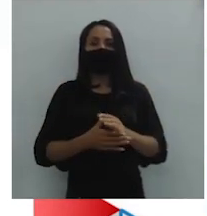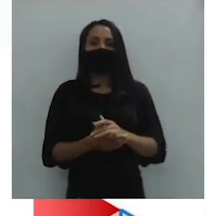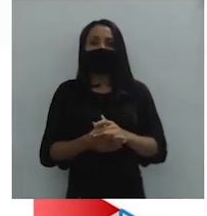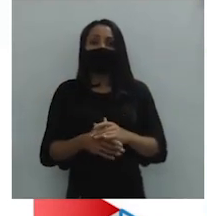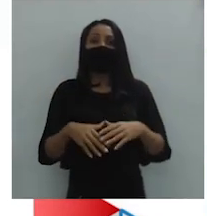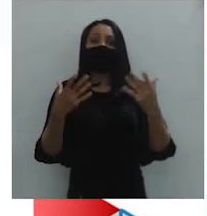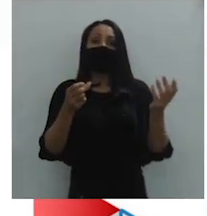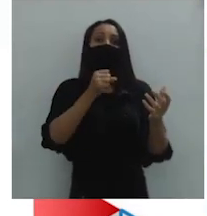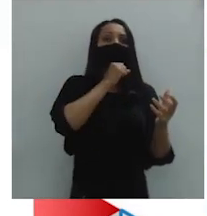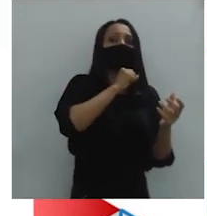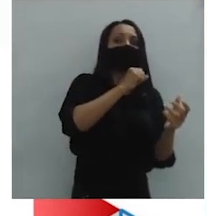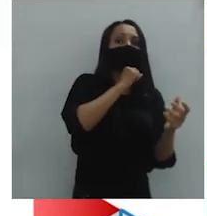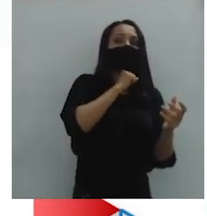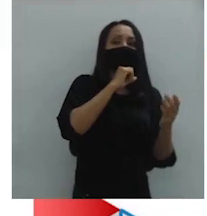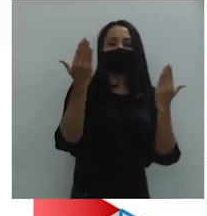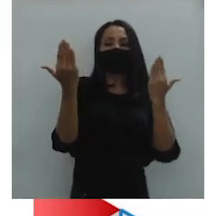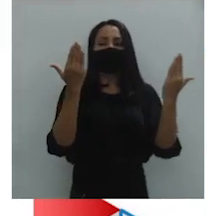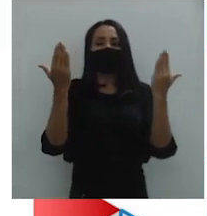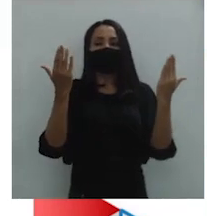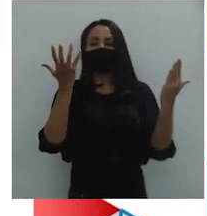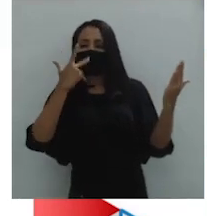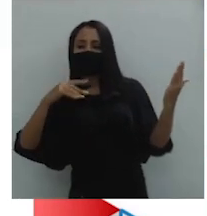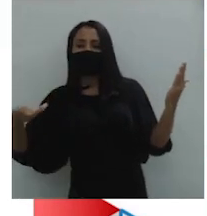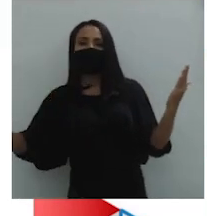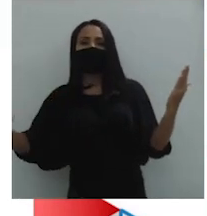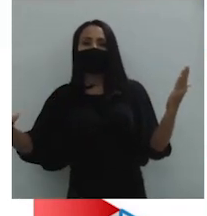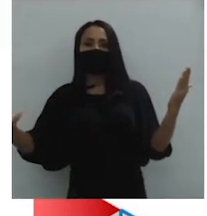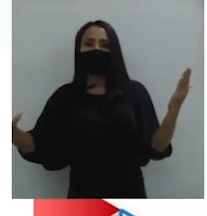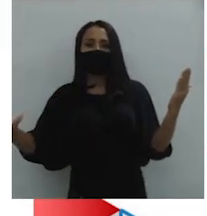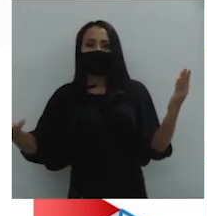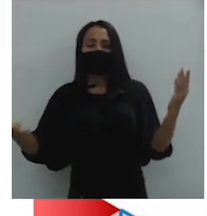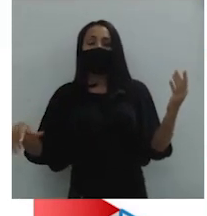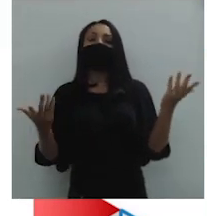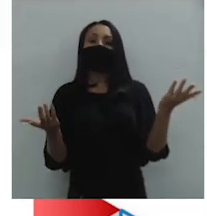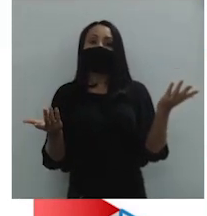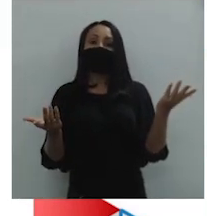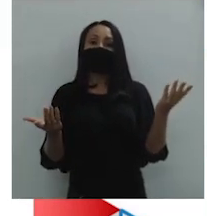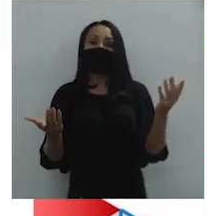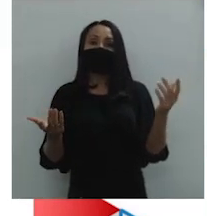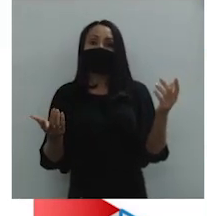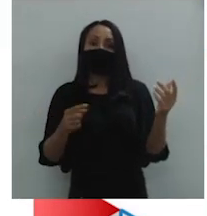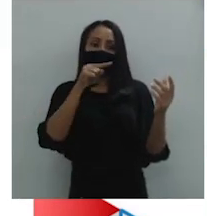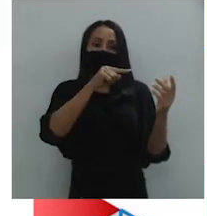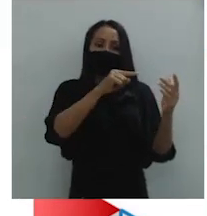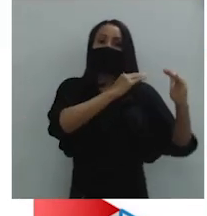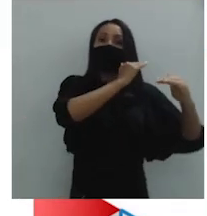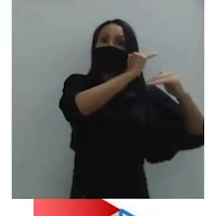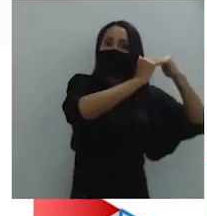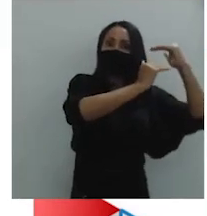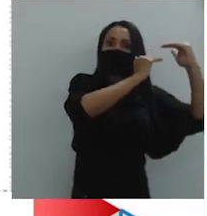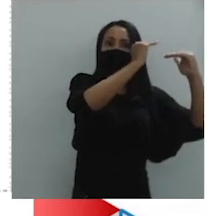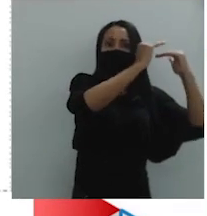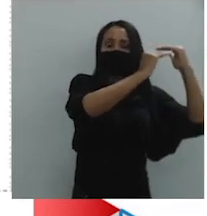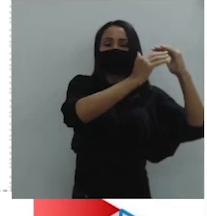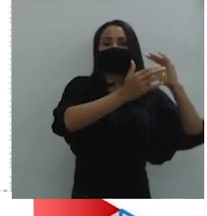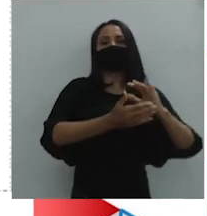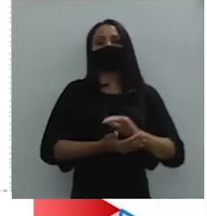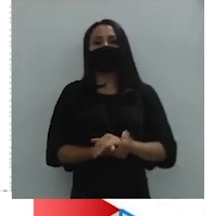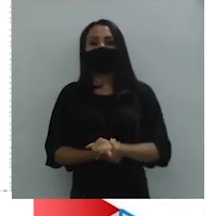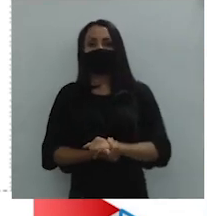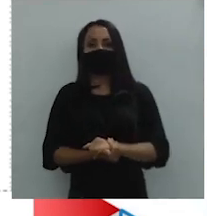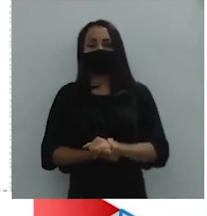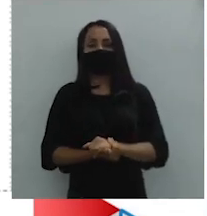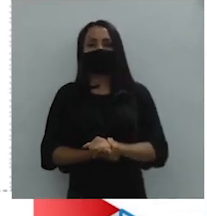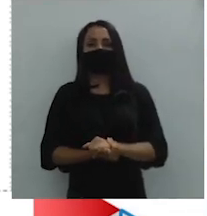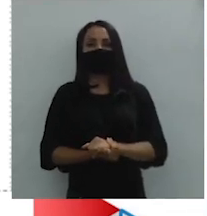mais idoso do que criança e a tendência é disso a maior, certo?